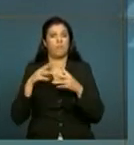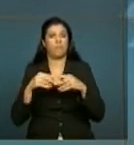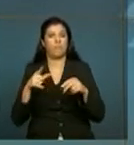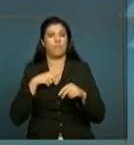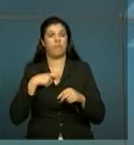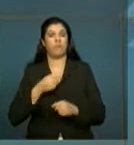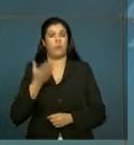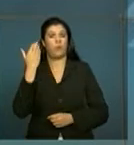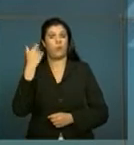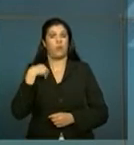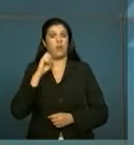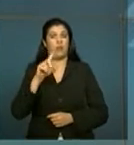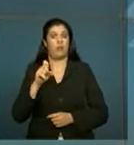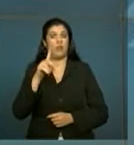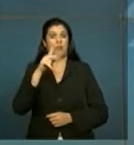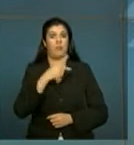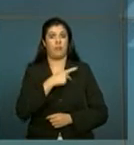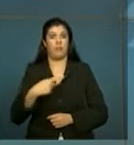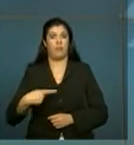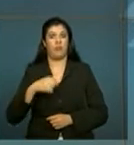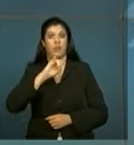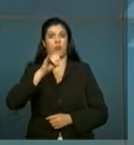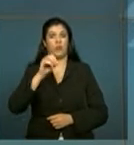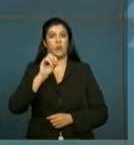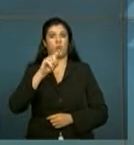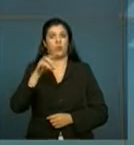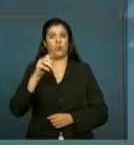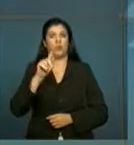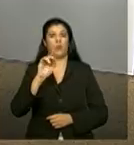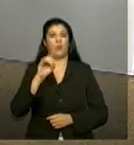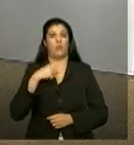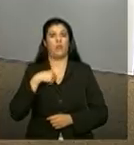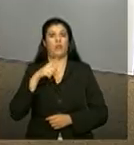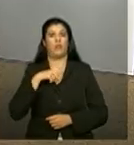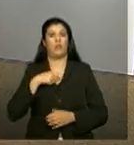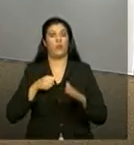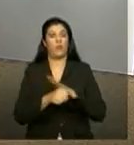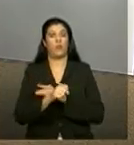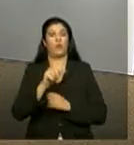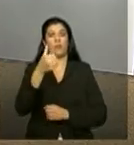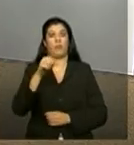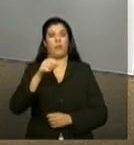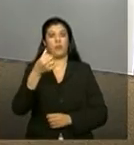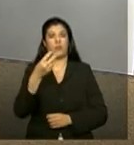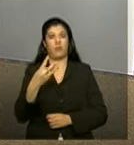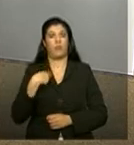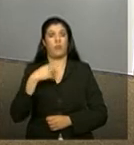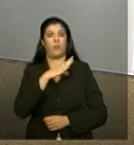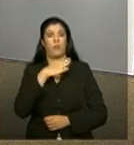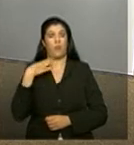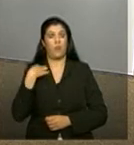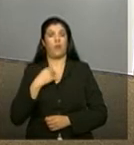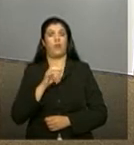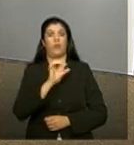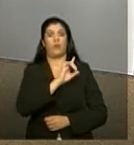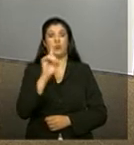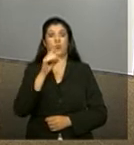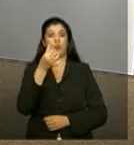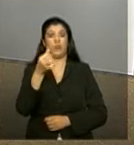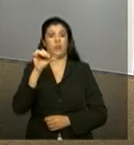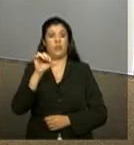goulart deposto pelo golpe de 1964 jogo morreu no exílio no dia 6 de dezembro de